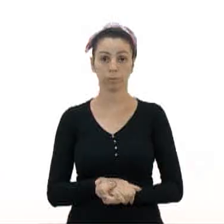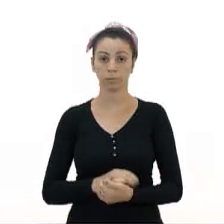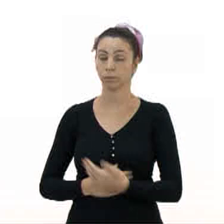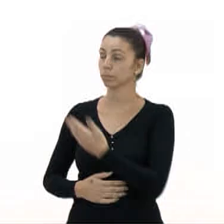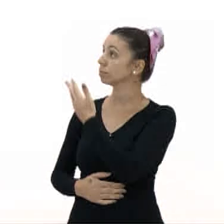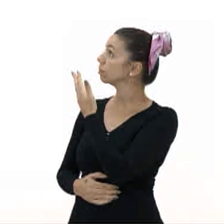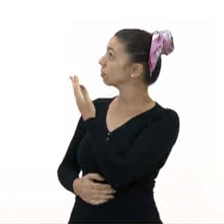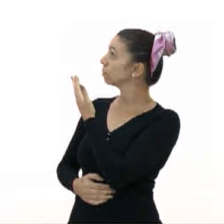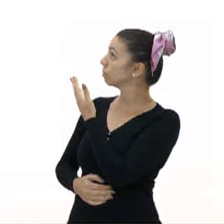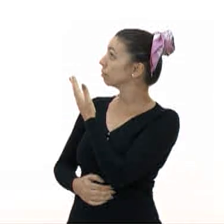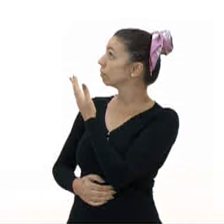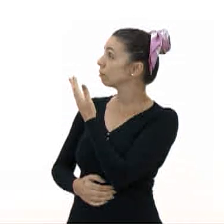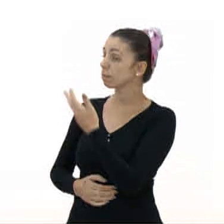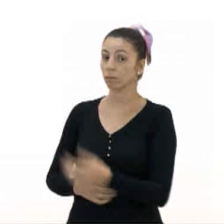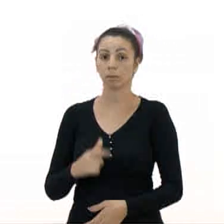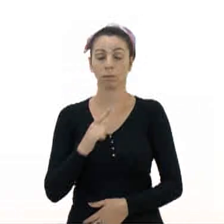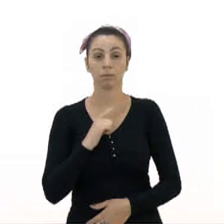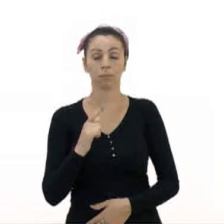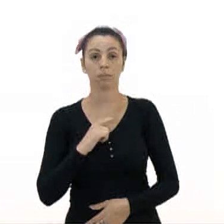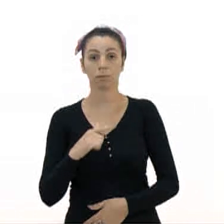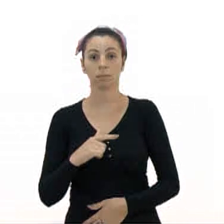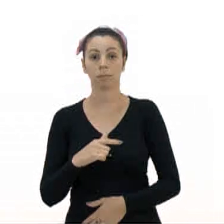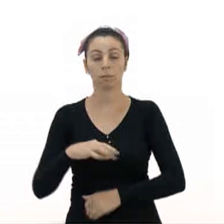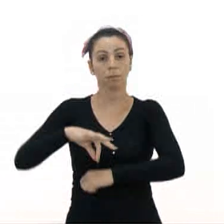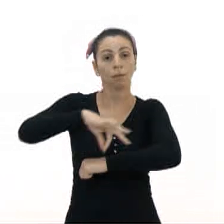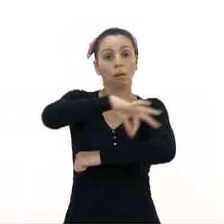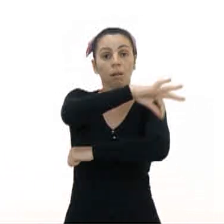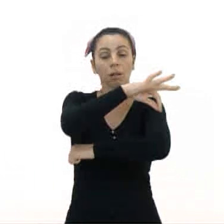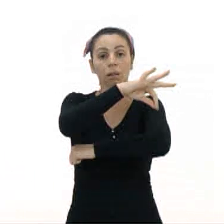Aqui, para você ver, a arquitetura